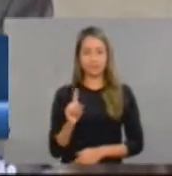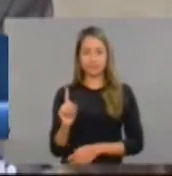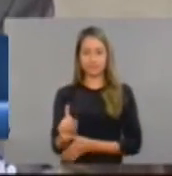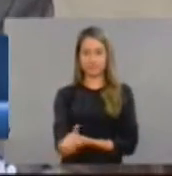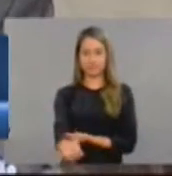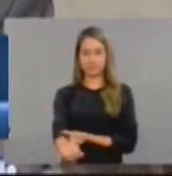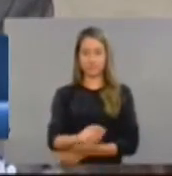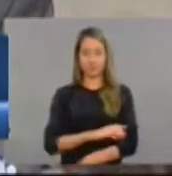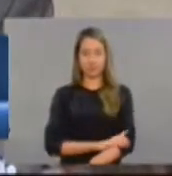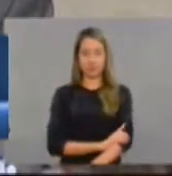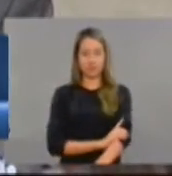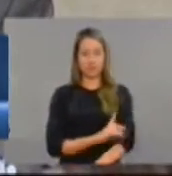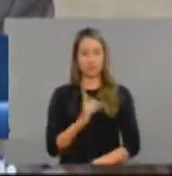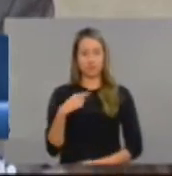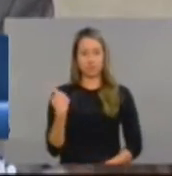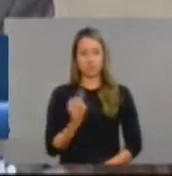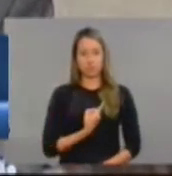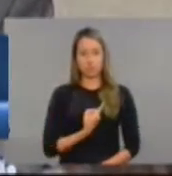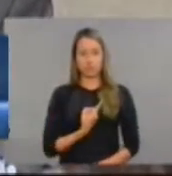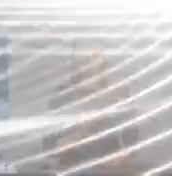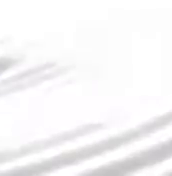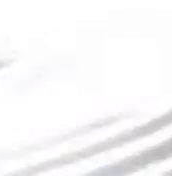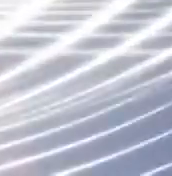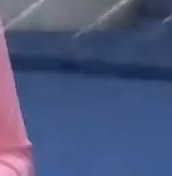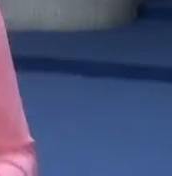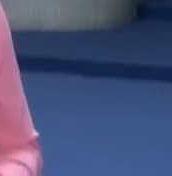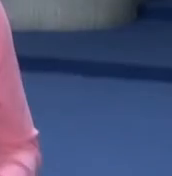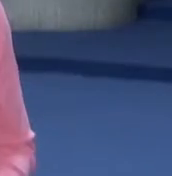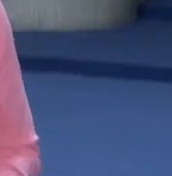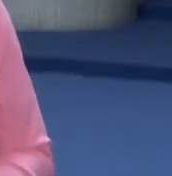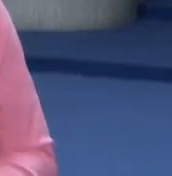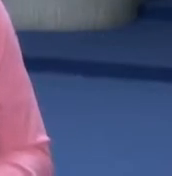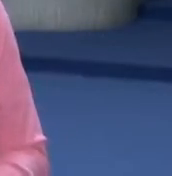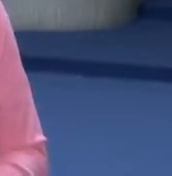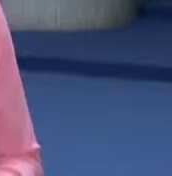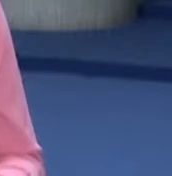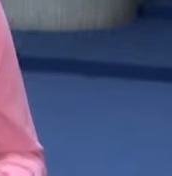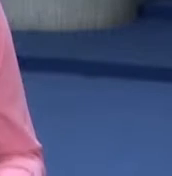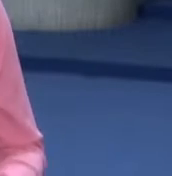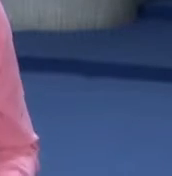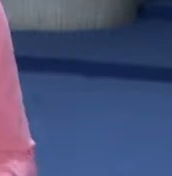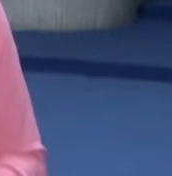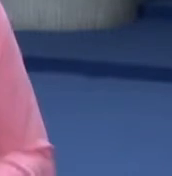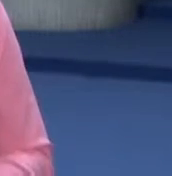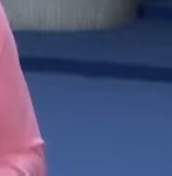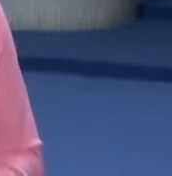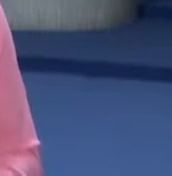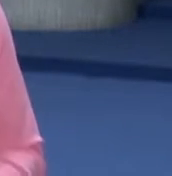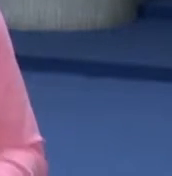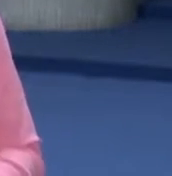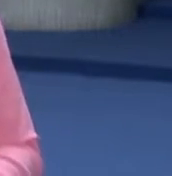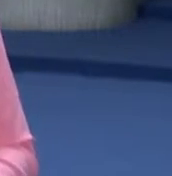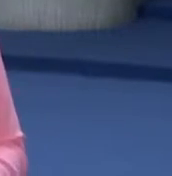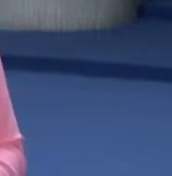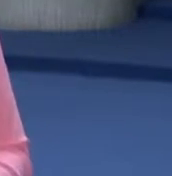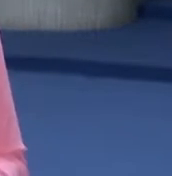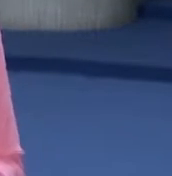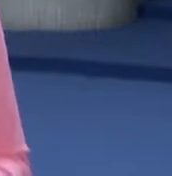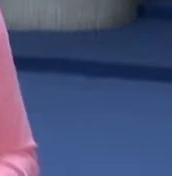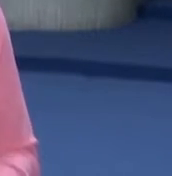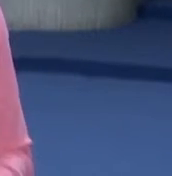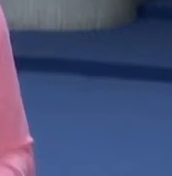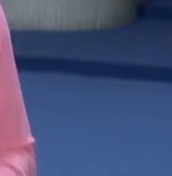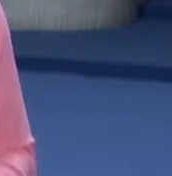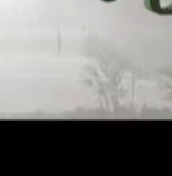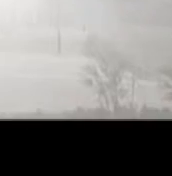tenhamos uma perspectiva que nós estamos no caminho certo no próximo bloco você acompanha os debates sobre o sistema penitenciário